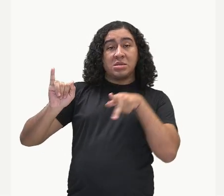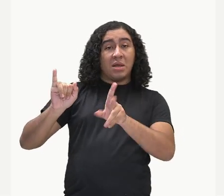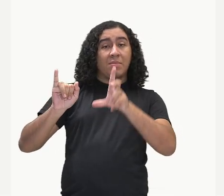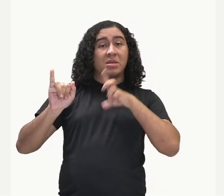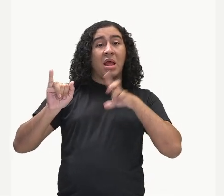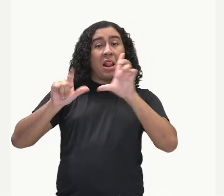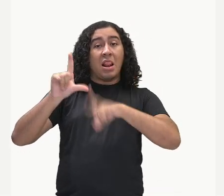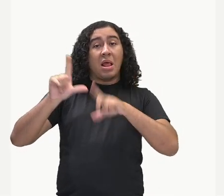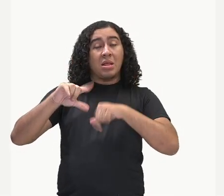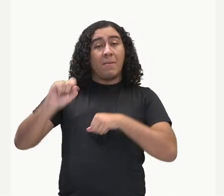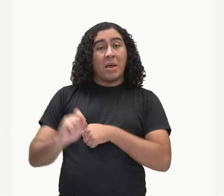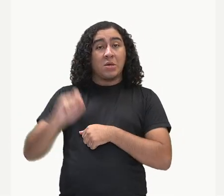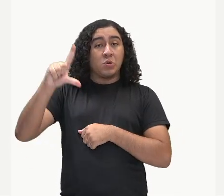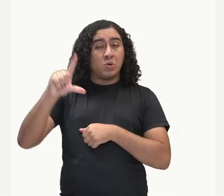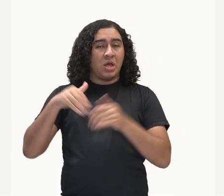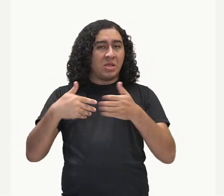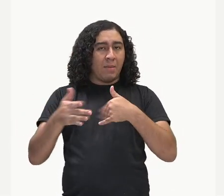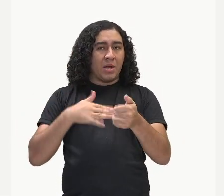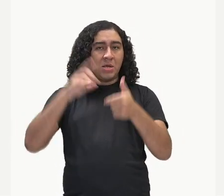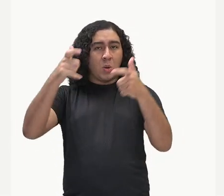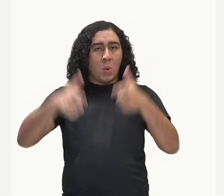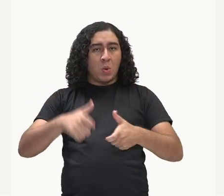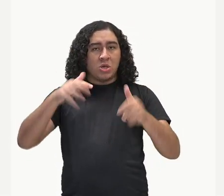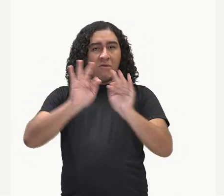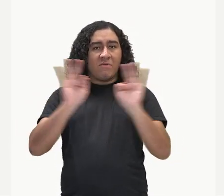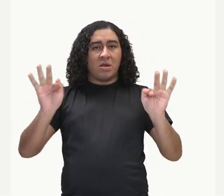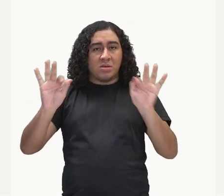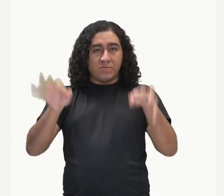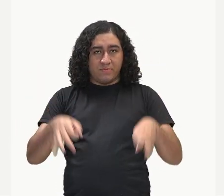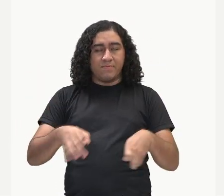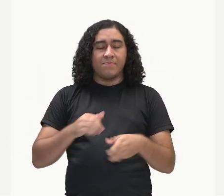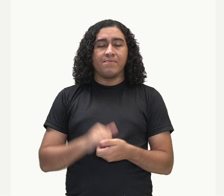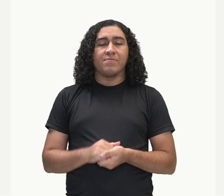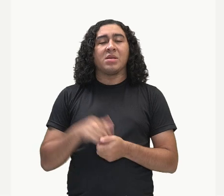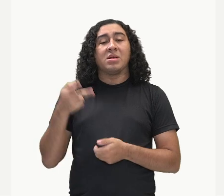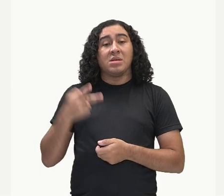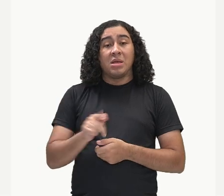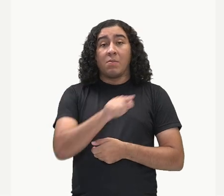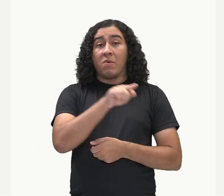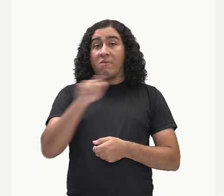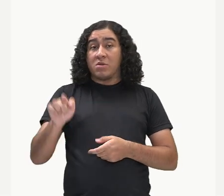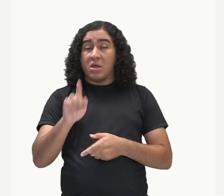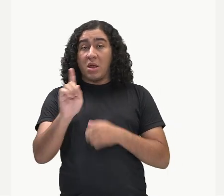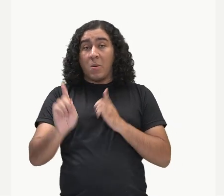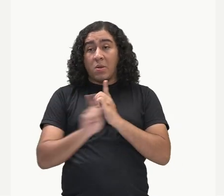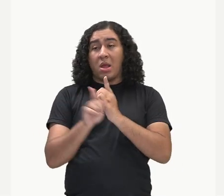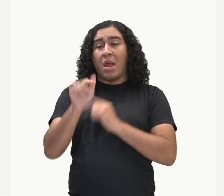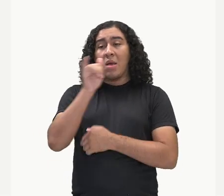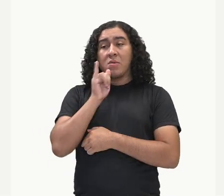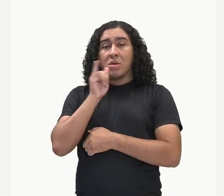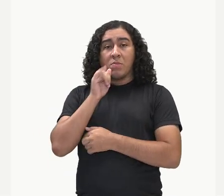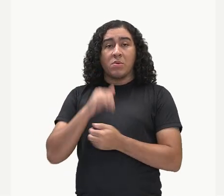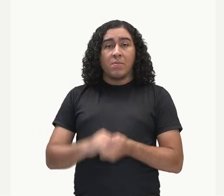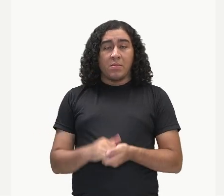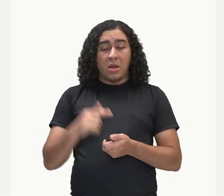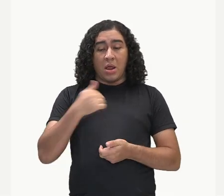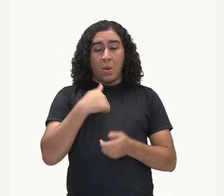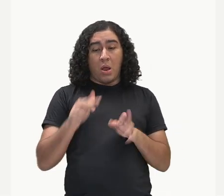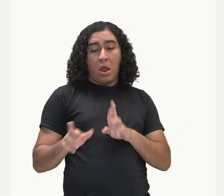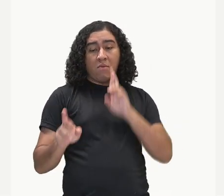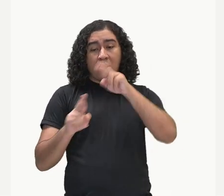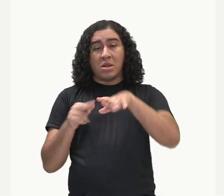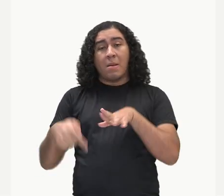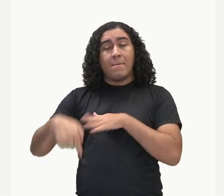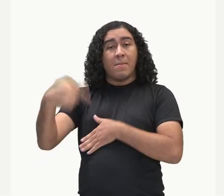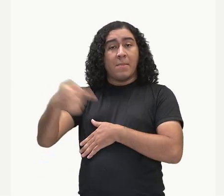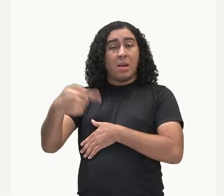letra maiúscula, independente da sua posição na frase, tá certo? Então, todas as vezes que eu me referir à primeira pessoa